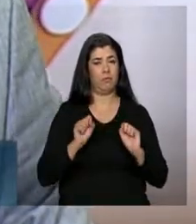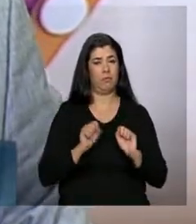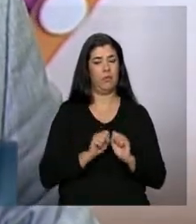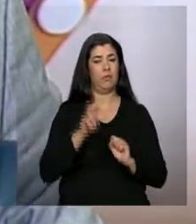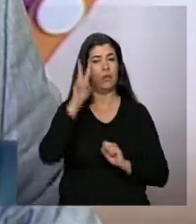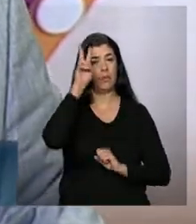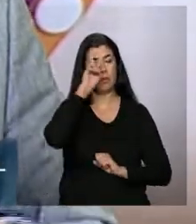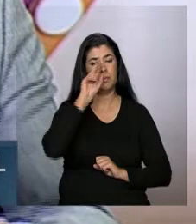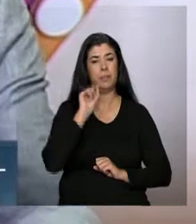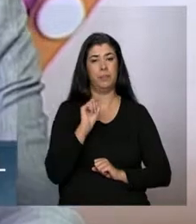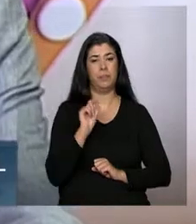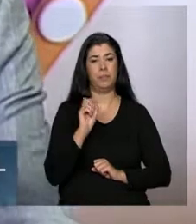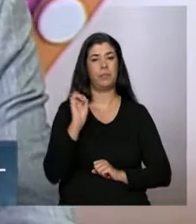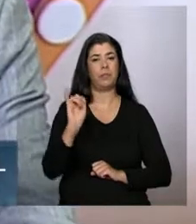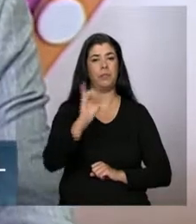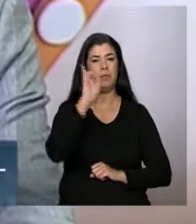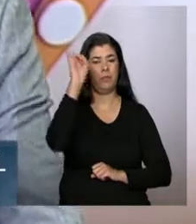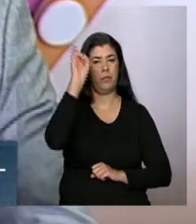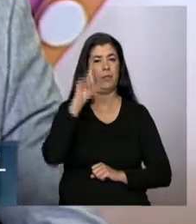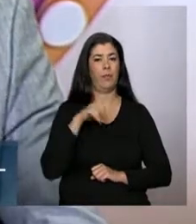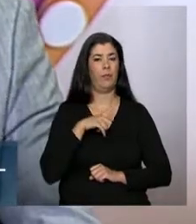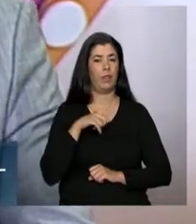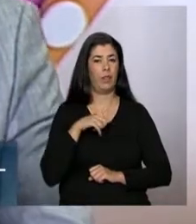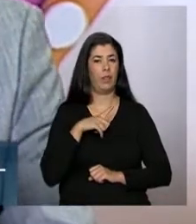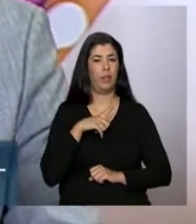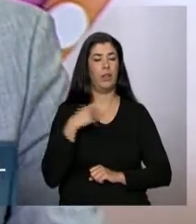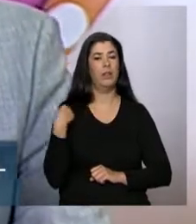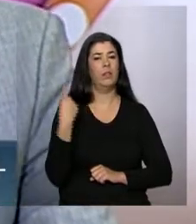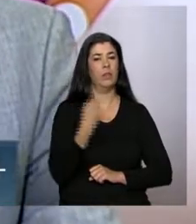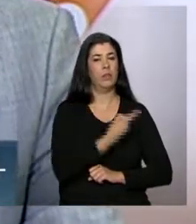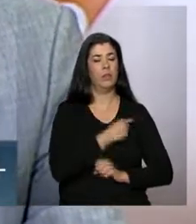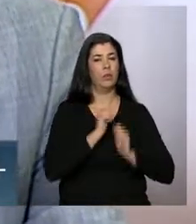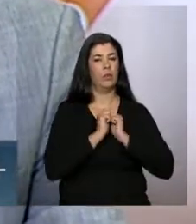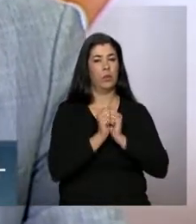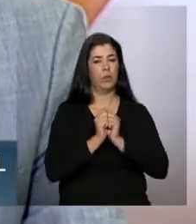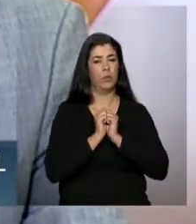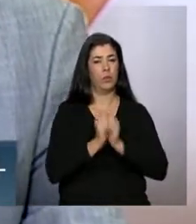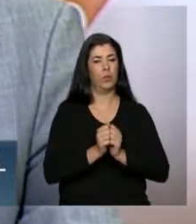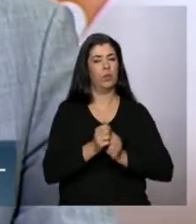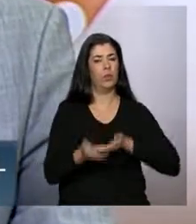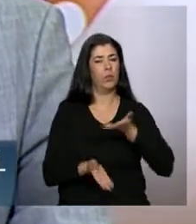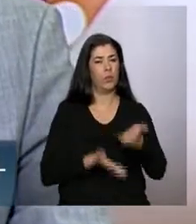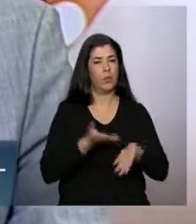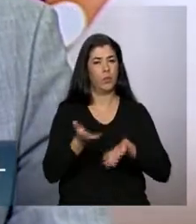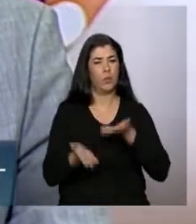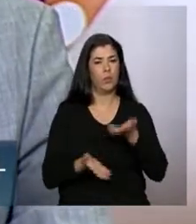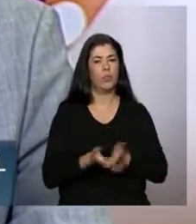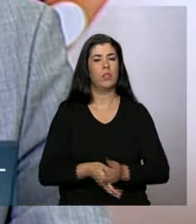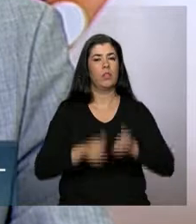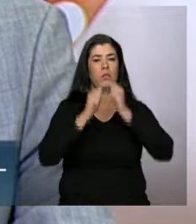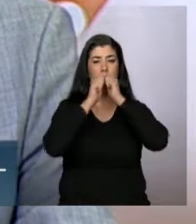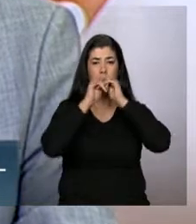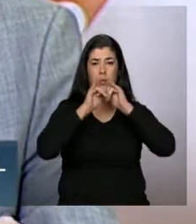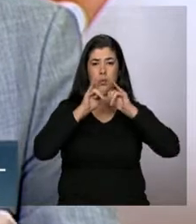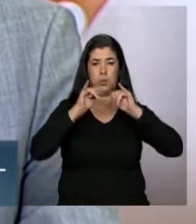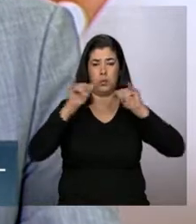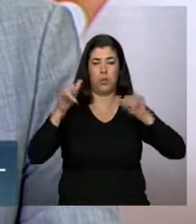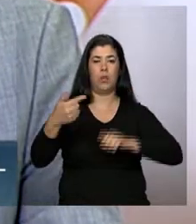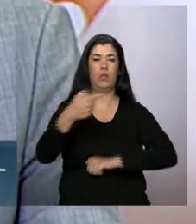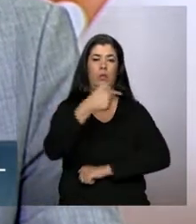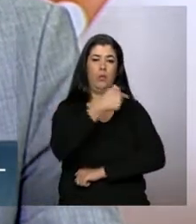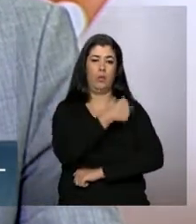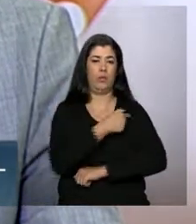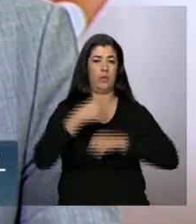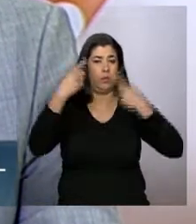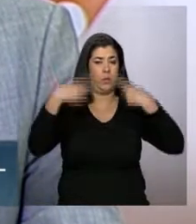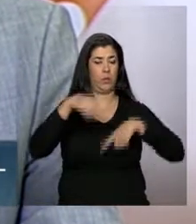reforçar a importância de nós desenvolvermos a campanha de vacinação contra